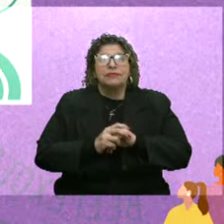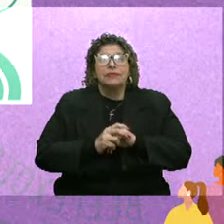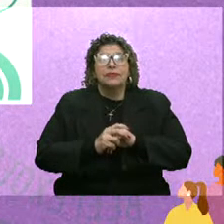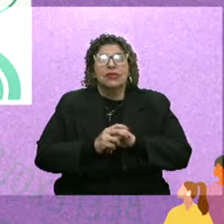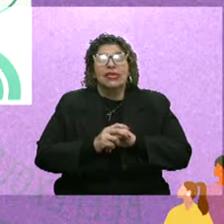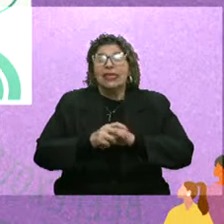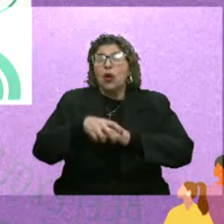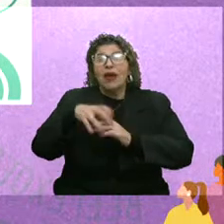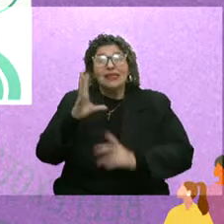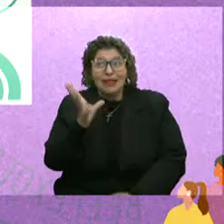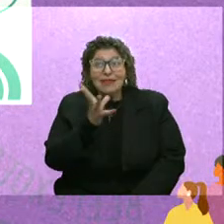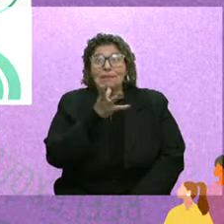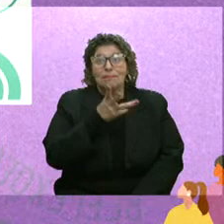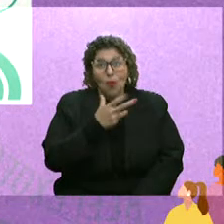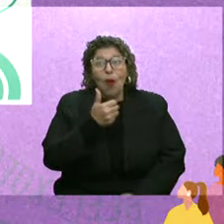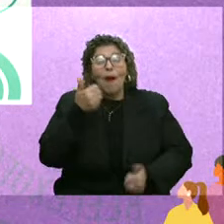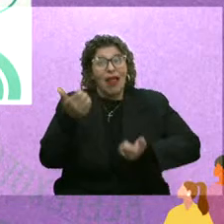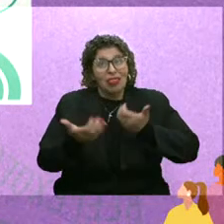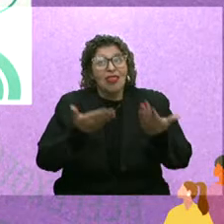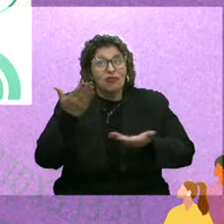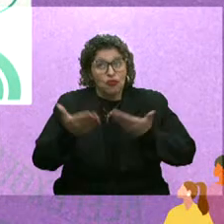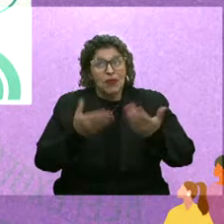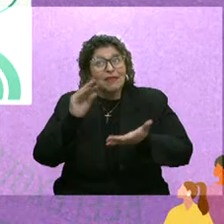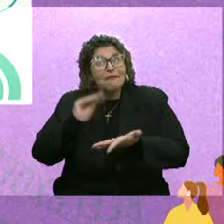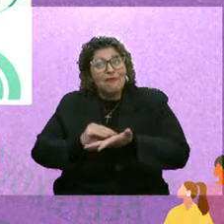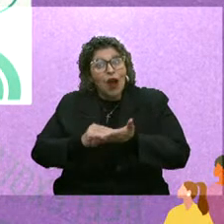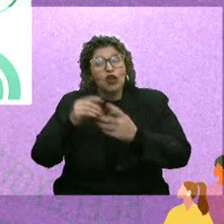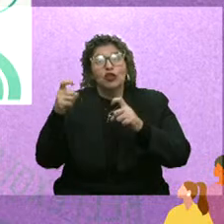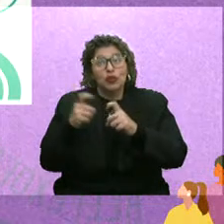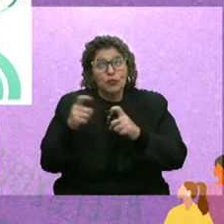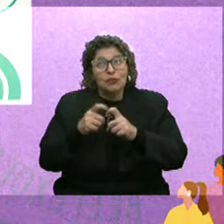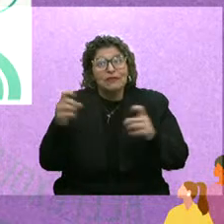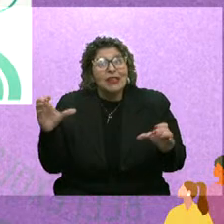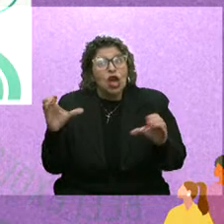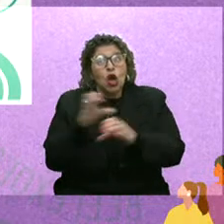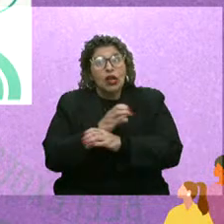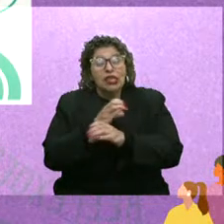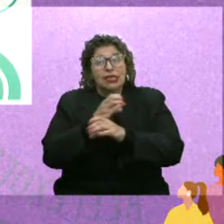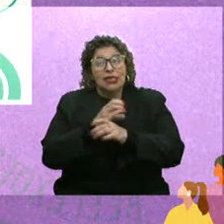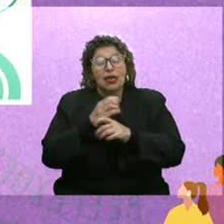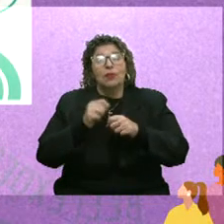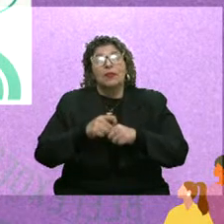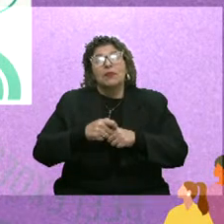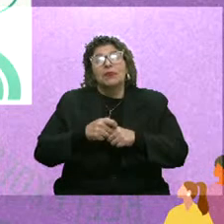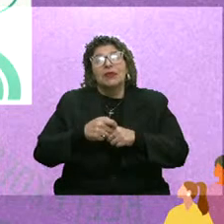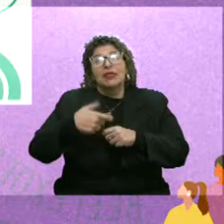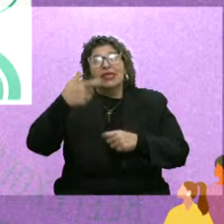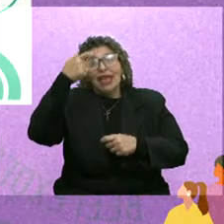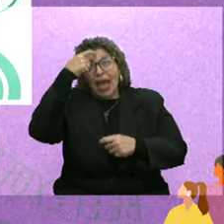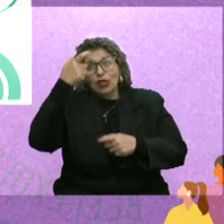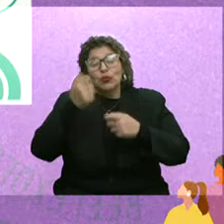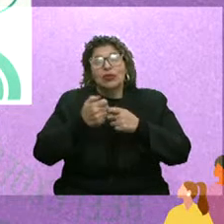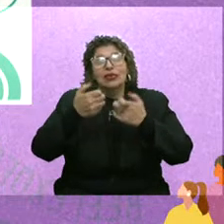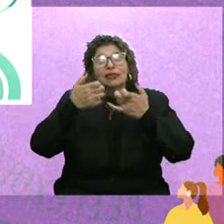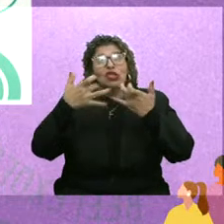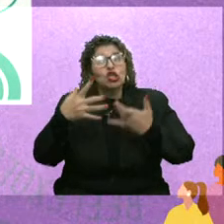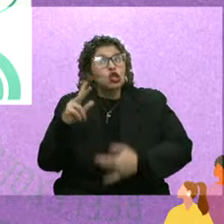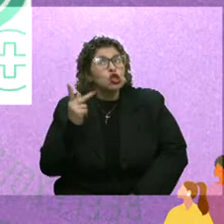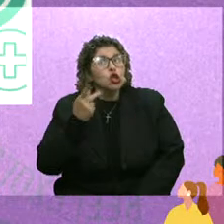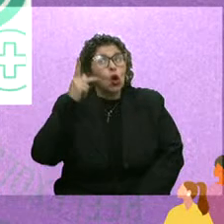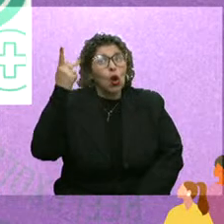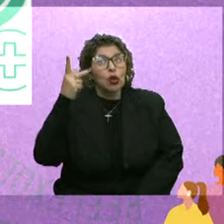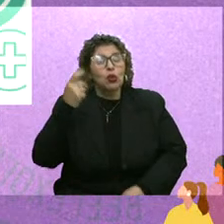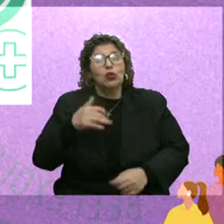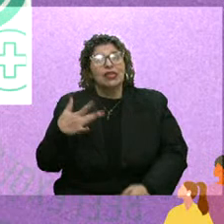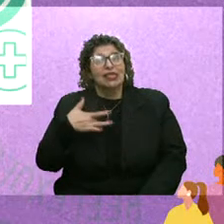Então, essa demora no atendimento e falta do médico, ela vai ser a grande conclusão desse raciocínio do problema histórico da saúde